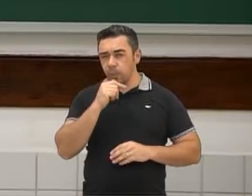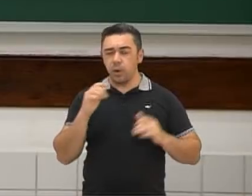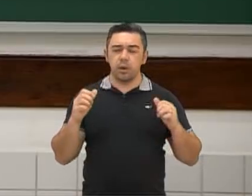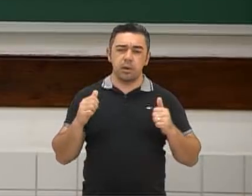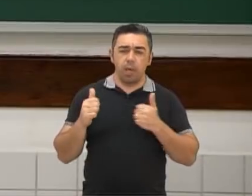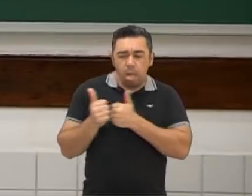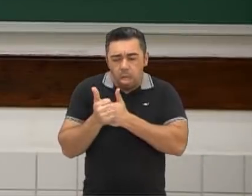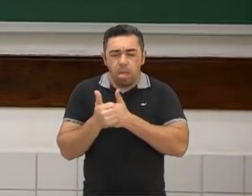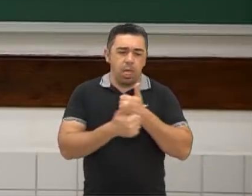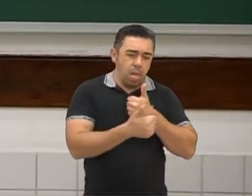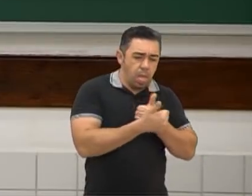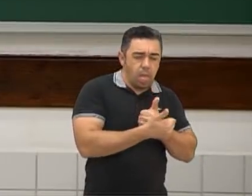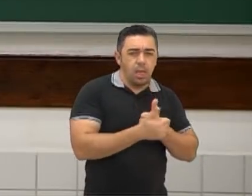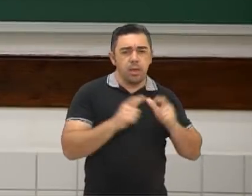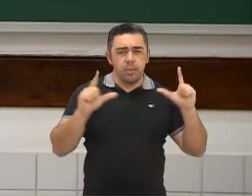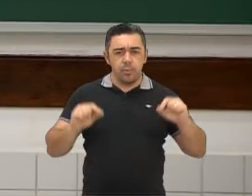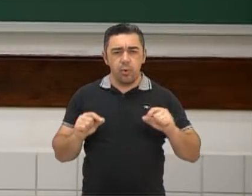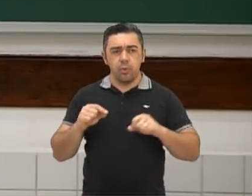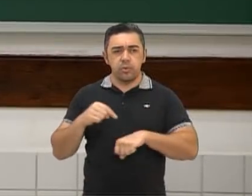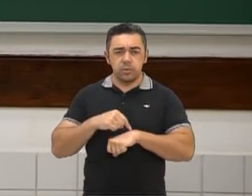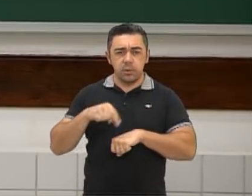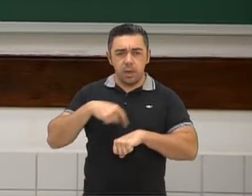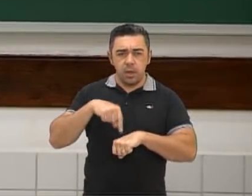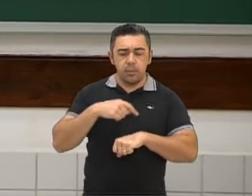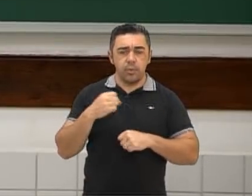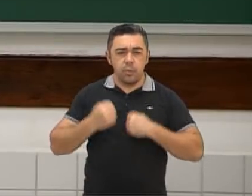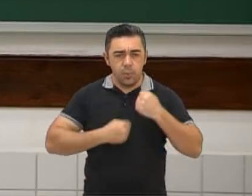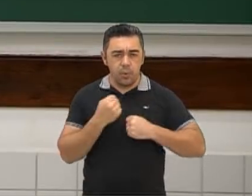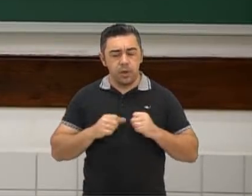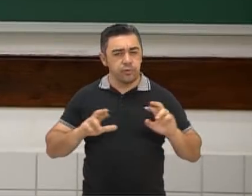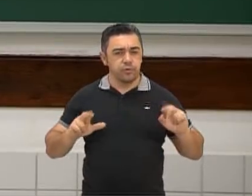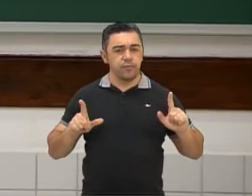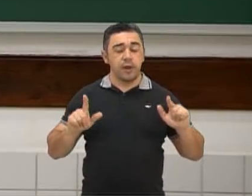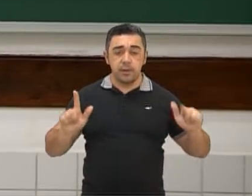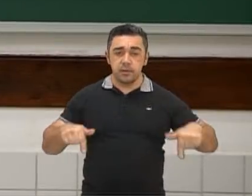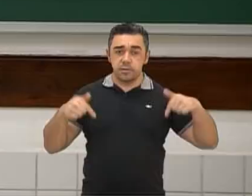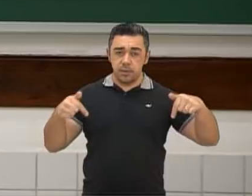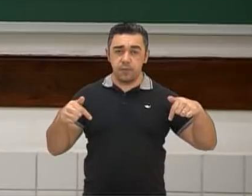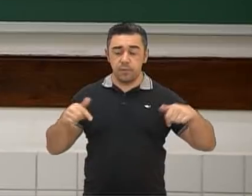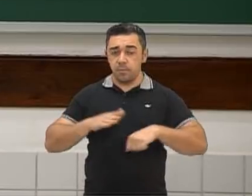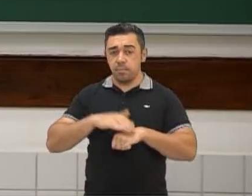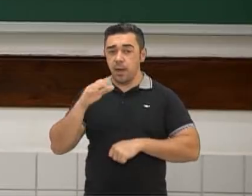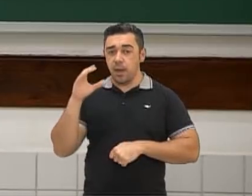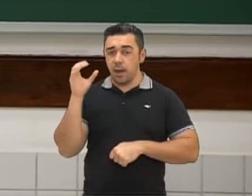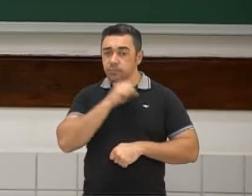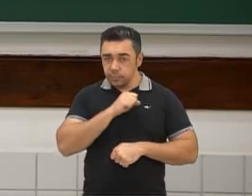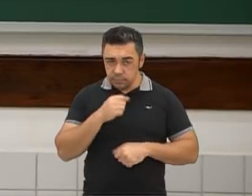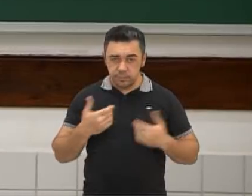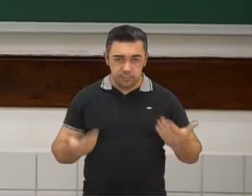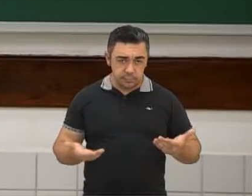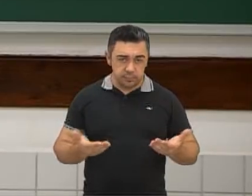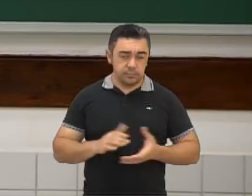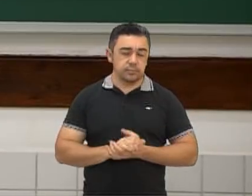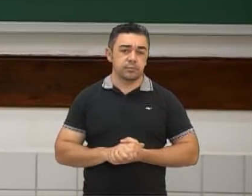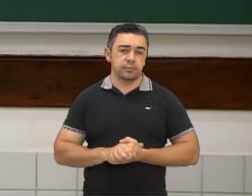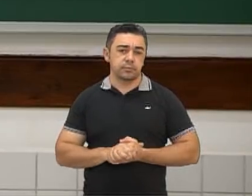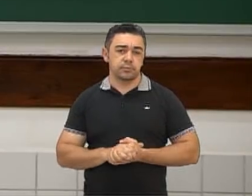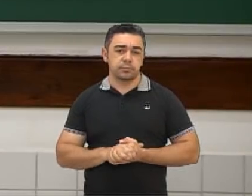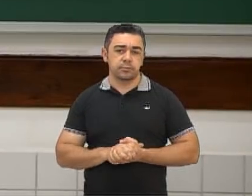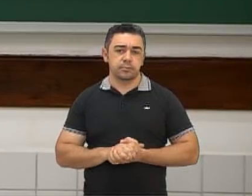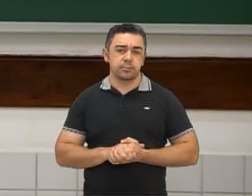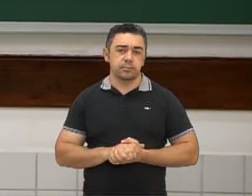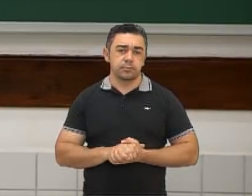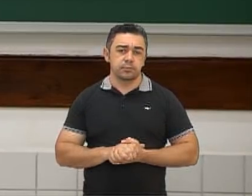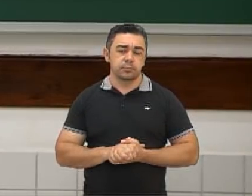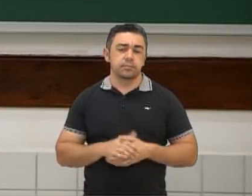contato físico, pouco espaço para correr, e não na modalidade com menos jogadores, ele seria uma modalidade mais